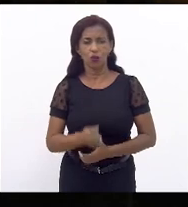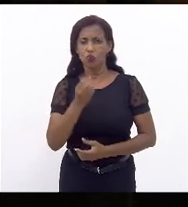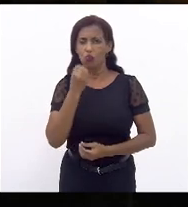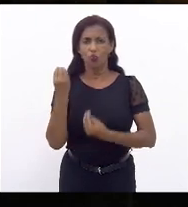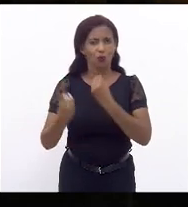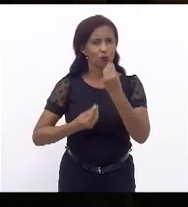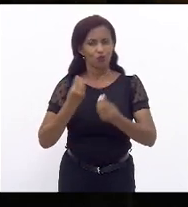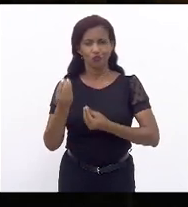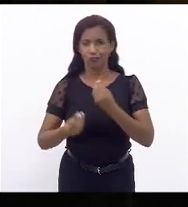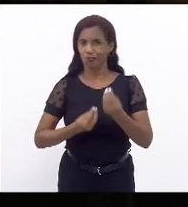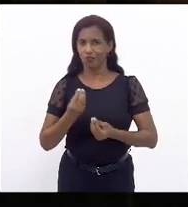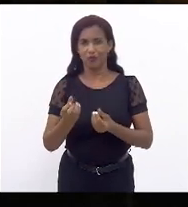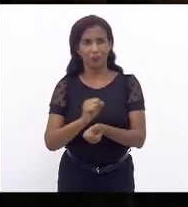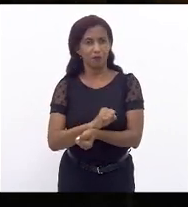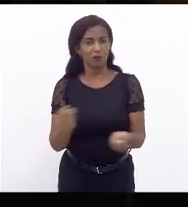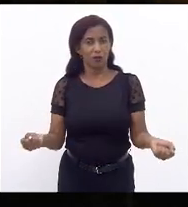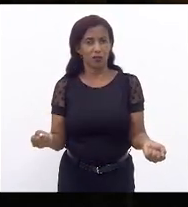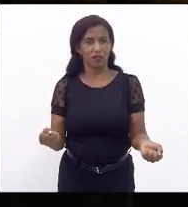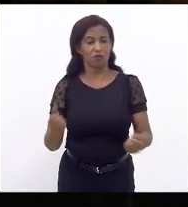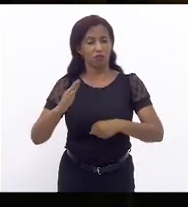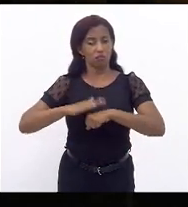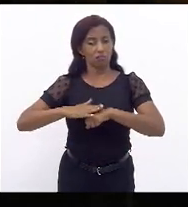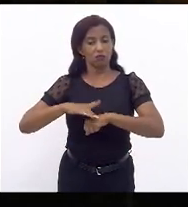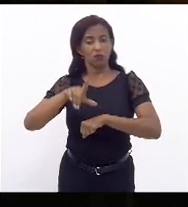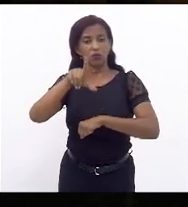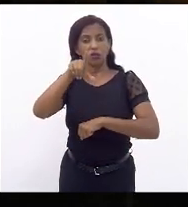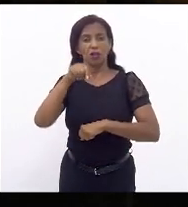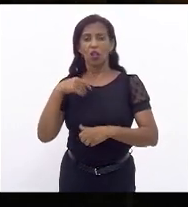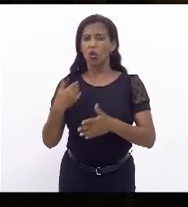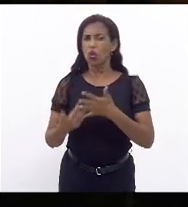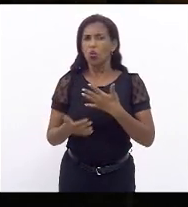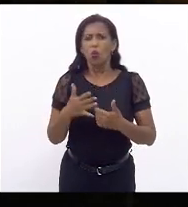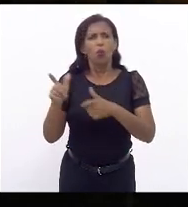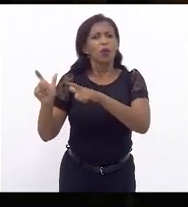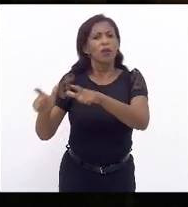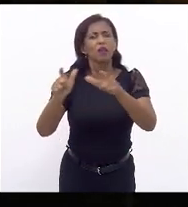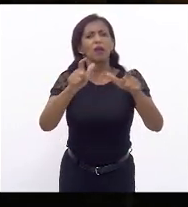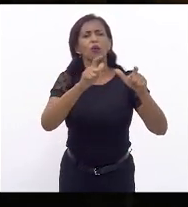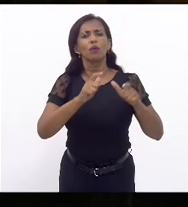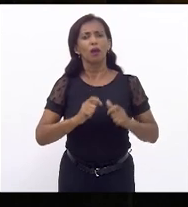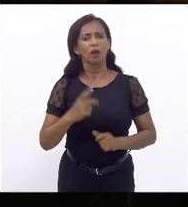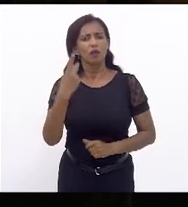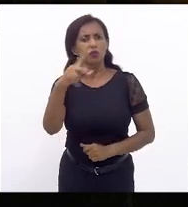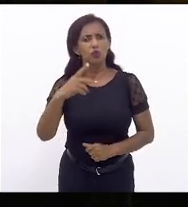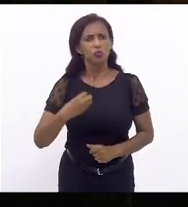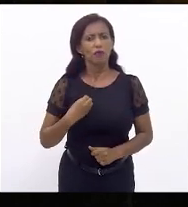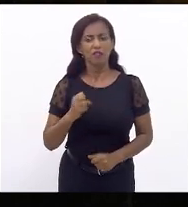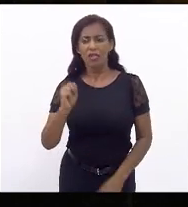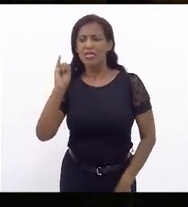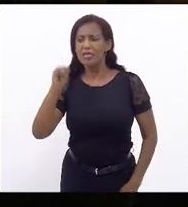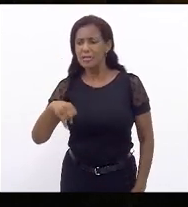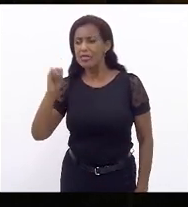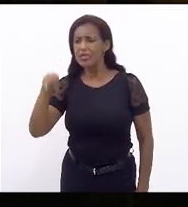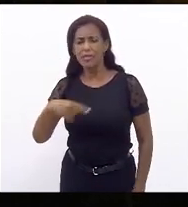como. Você tem que ser, seja em qualquer esfera de atuação, sim, sim,